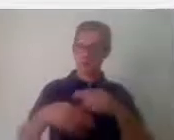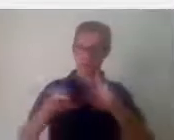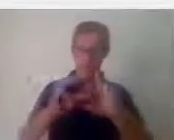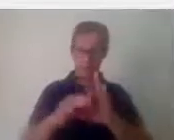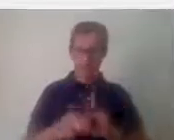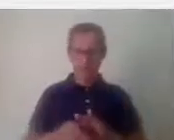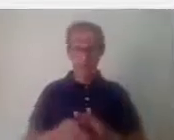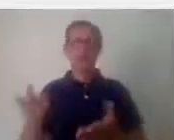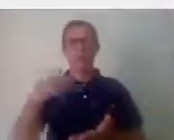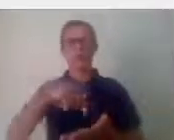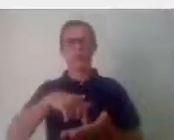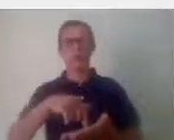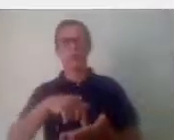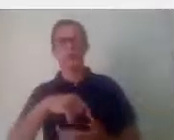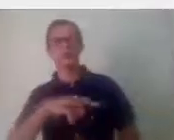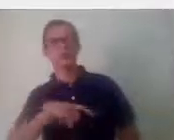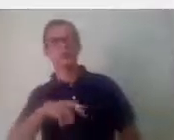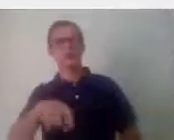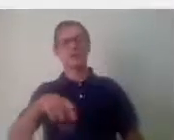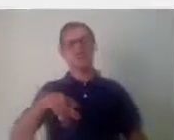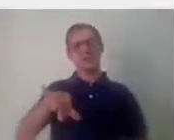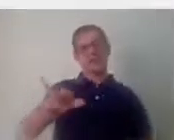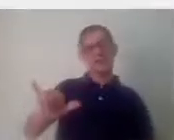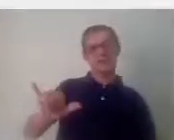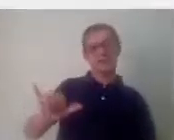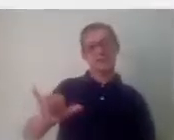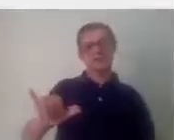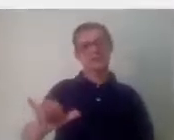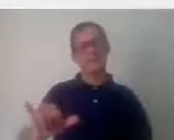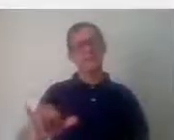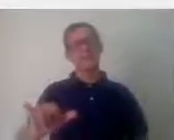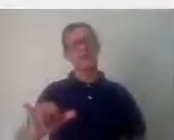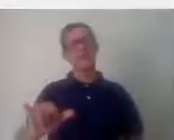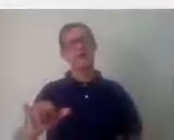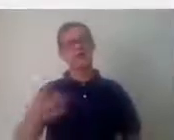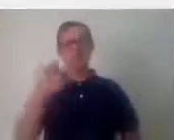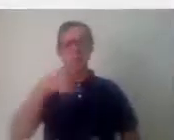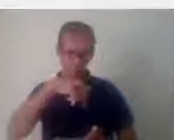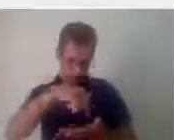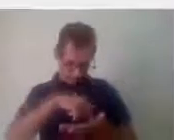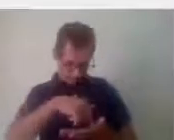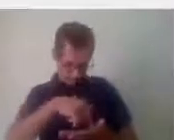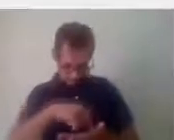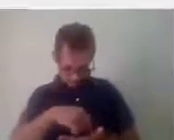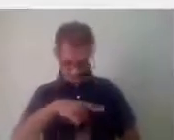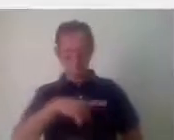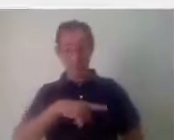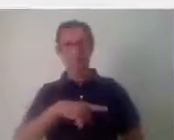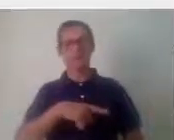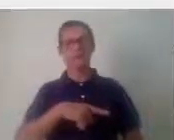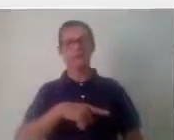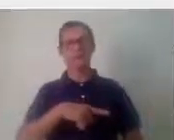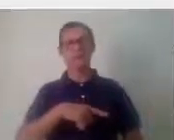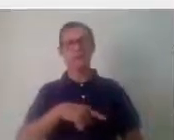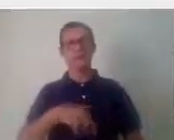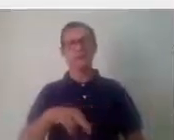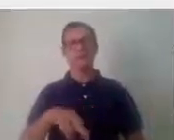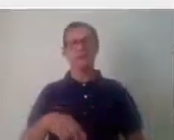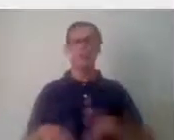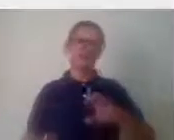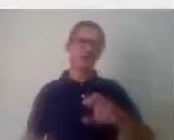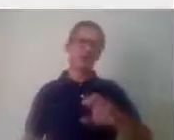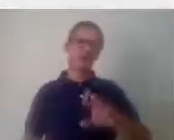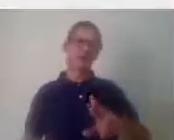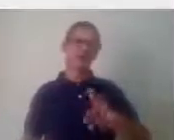um ponto que ele é dado em x, y, a um ponto dado em r θ, que é as